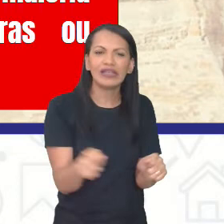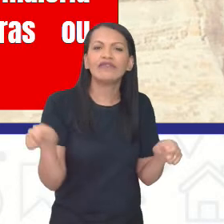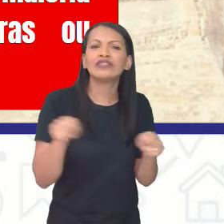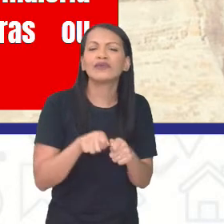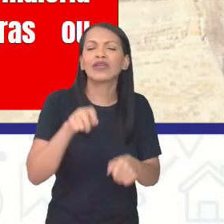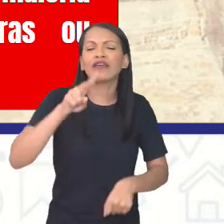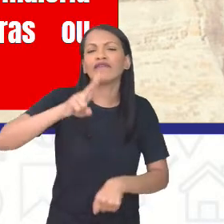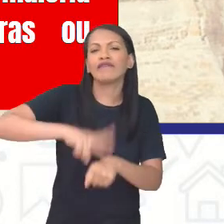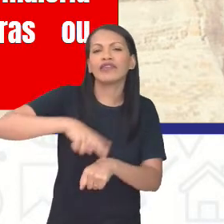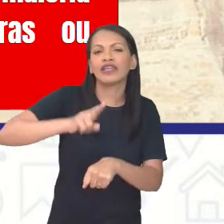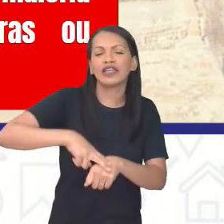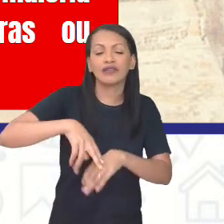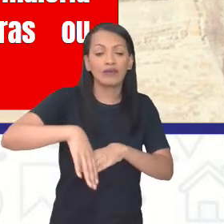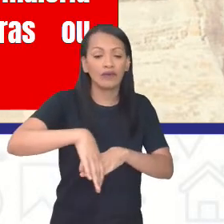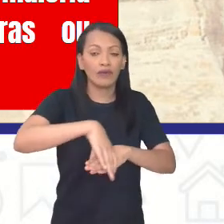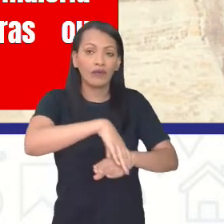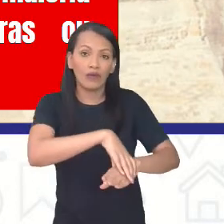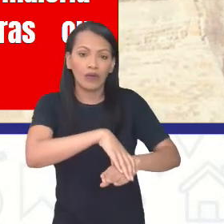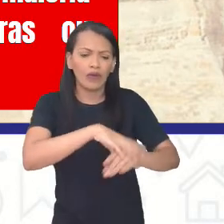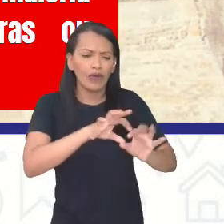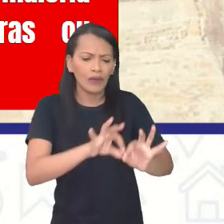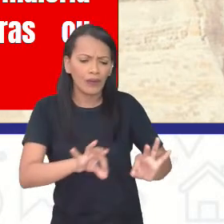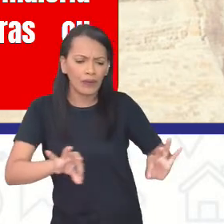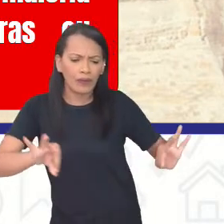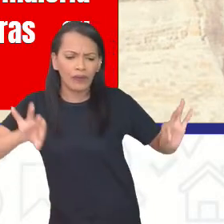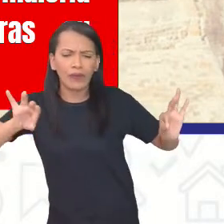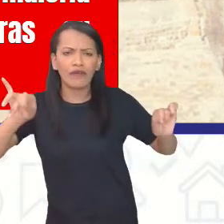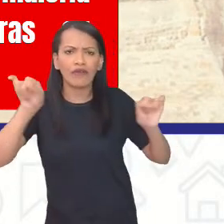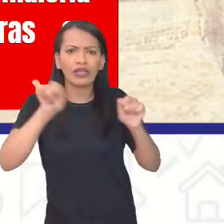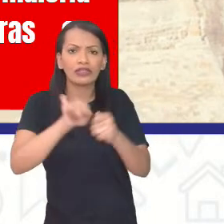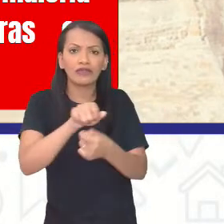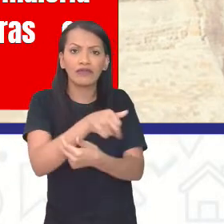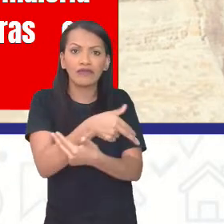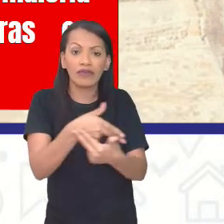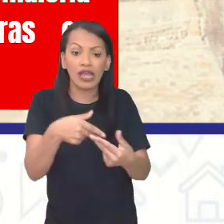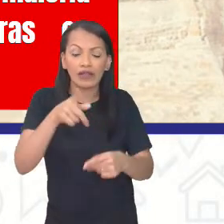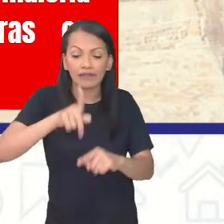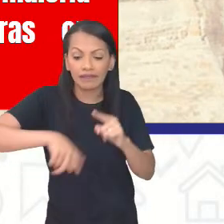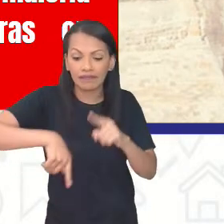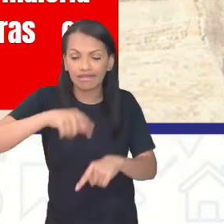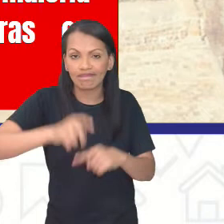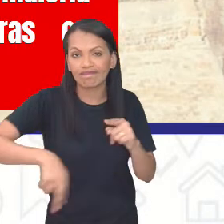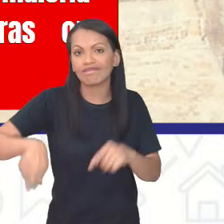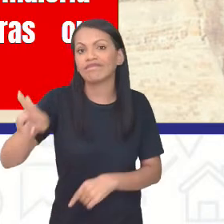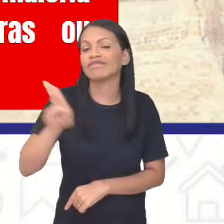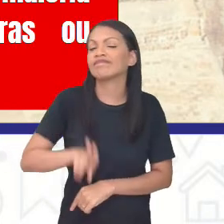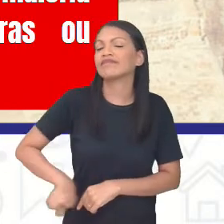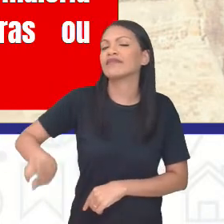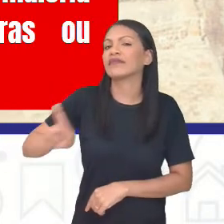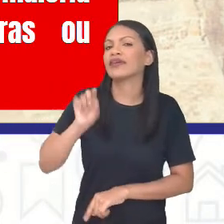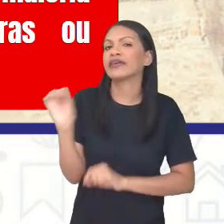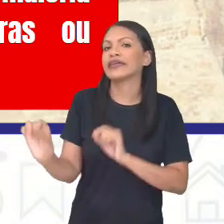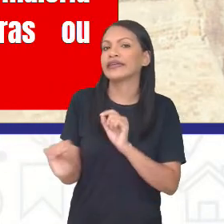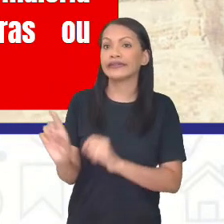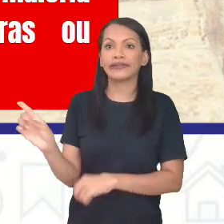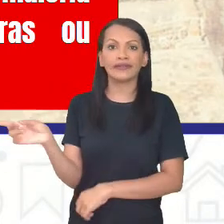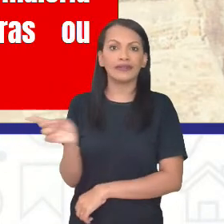vidro, calçado, corda, ou seja, fabricavam vários produtos de utilidade, né, que não